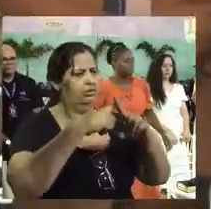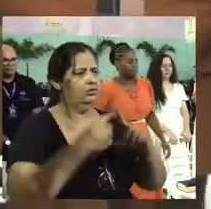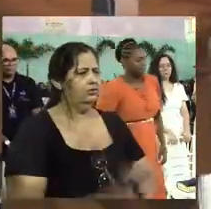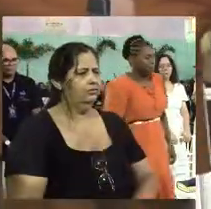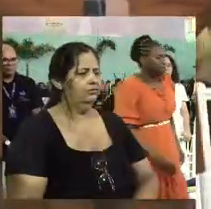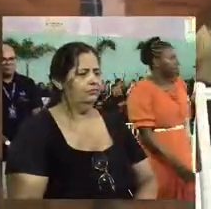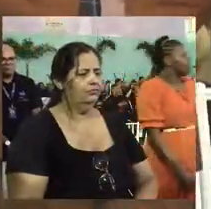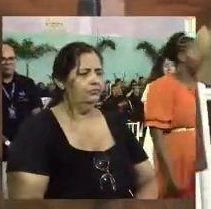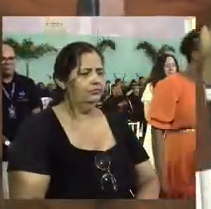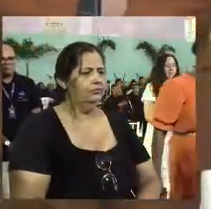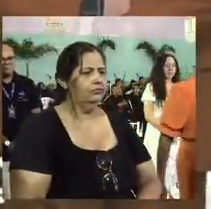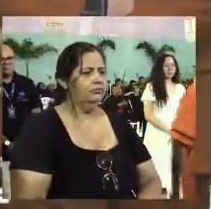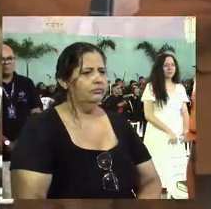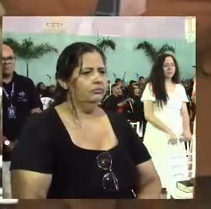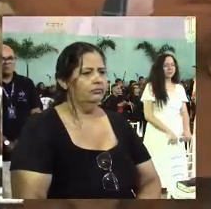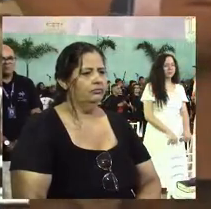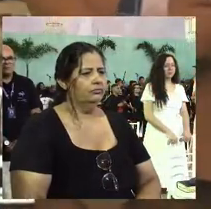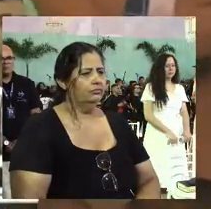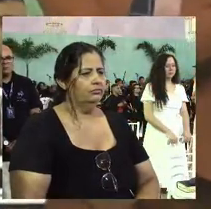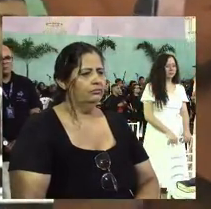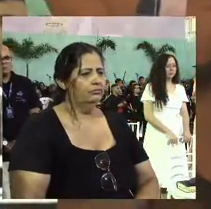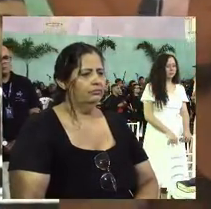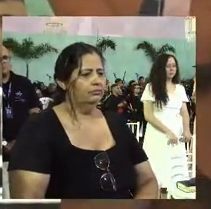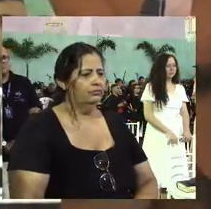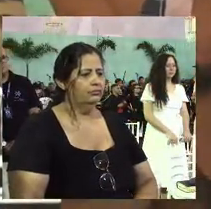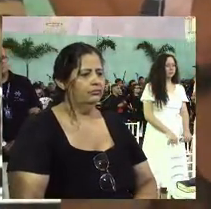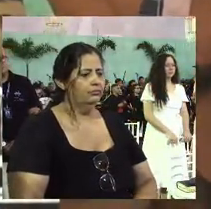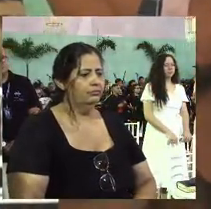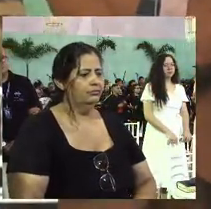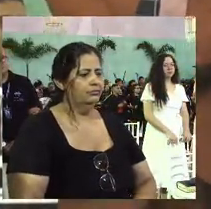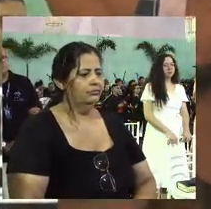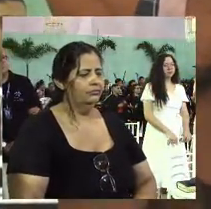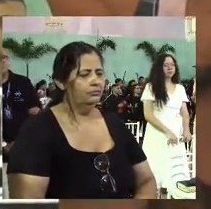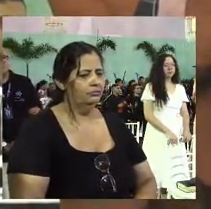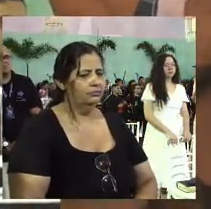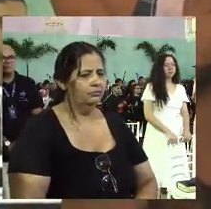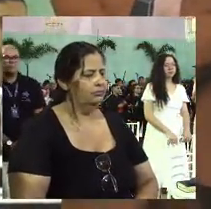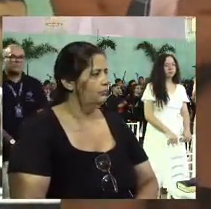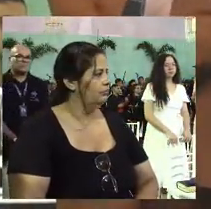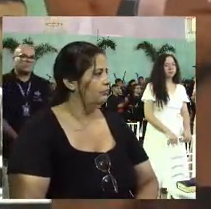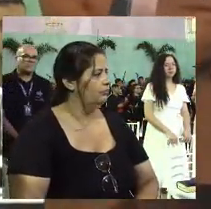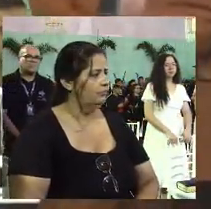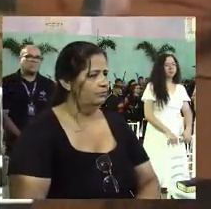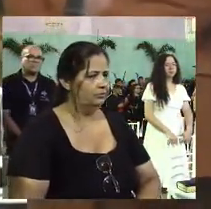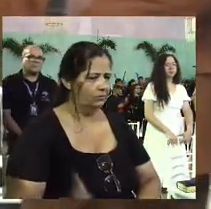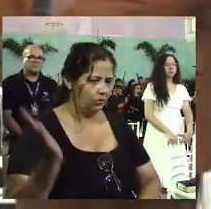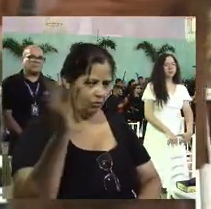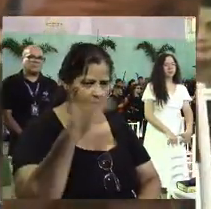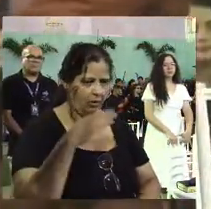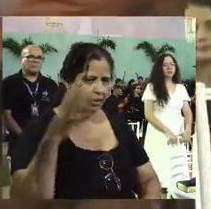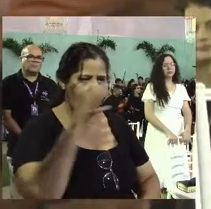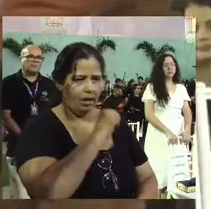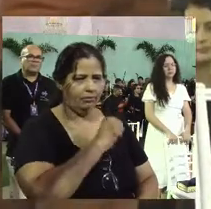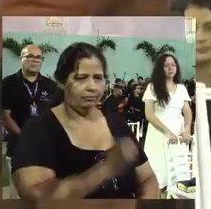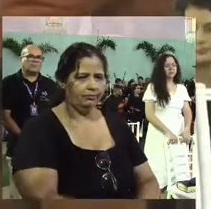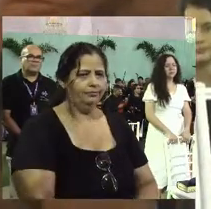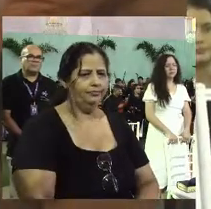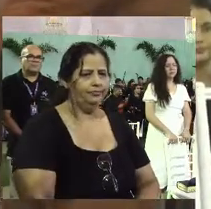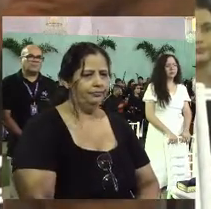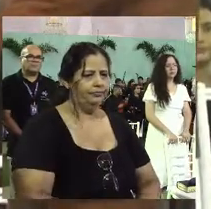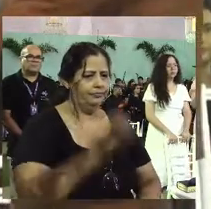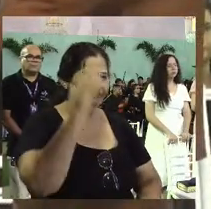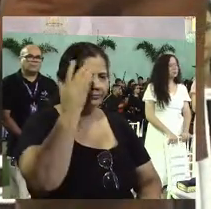Deus usa muito pastor Elizeu Rodrigues e o Davi Sacer amanhã em nome de Jesus corre para cá corre para cá corre para